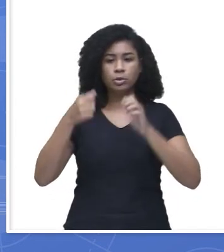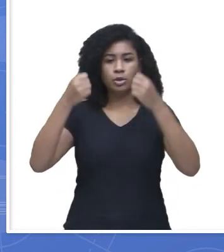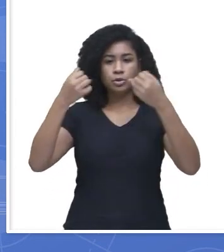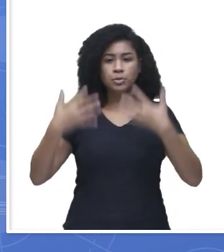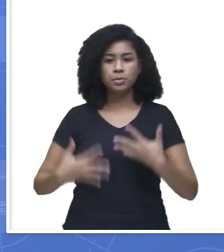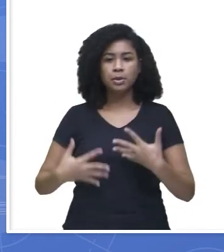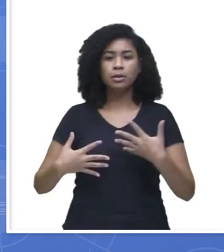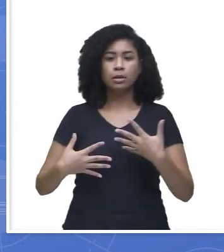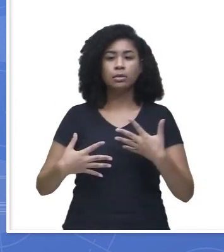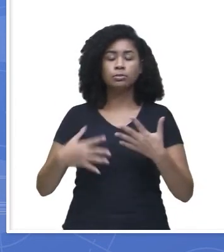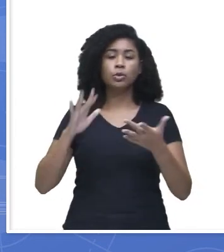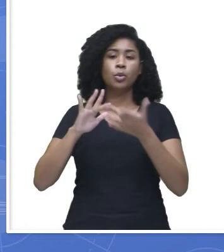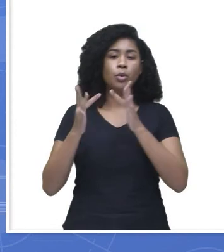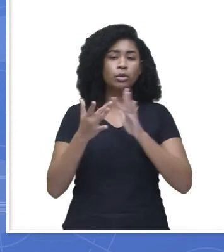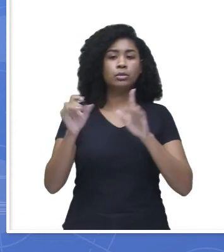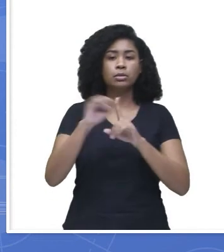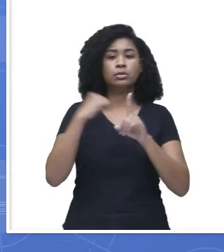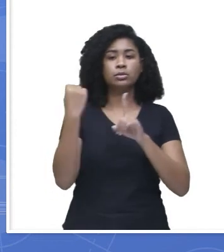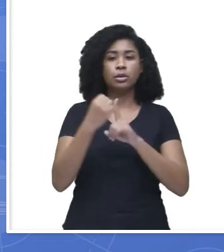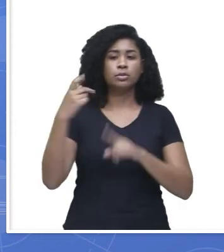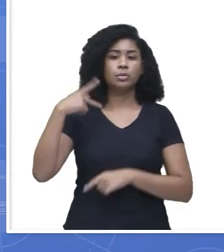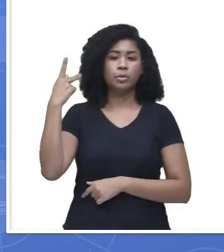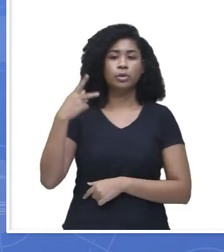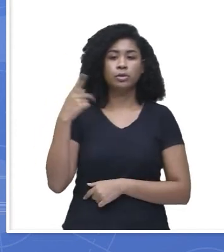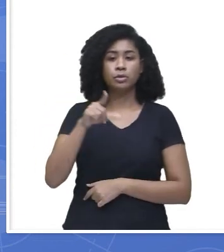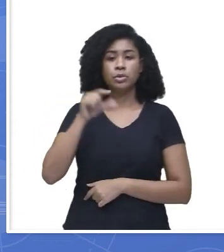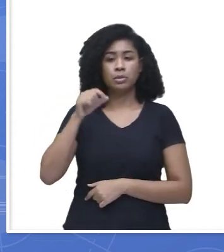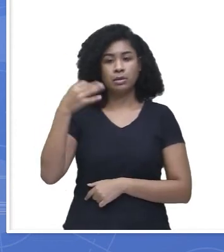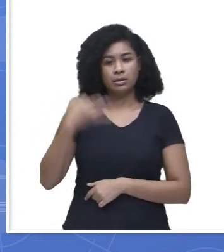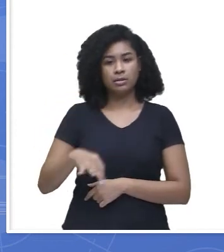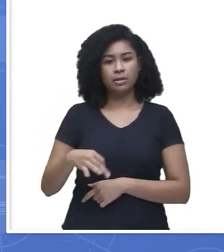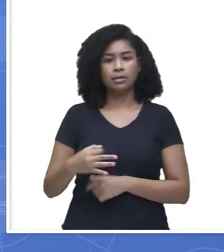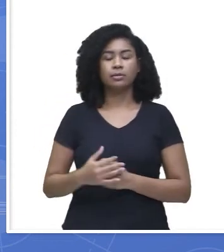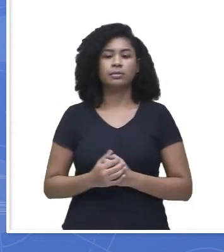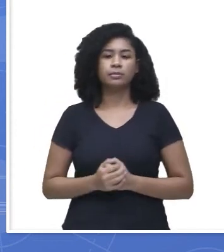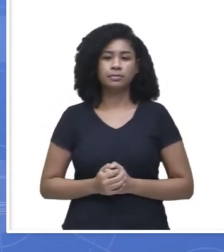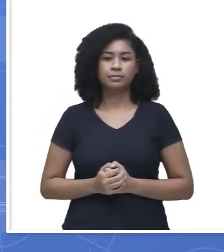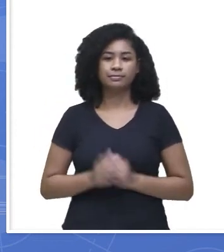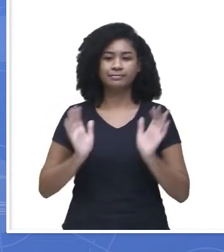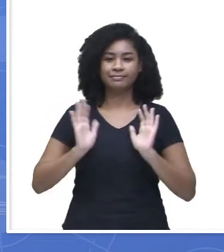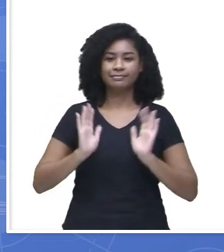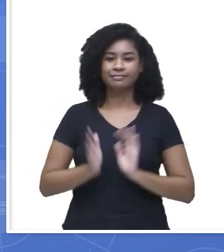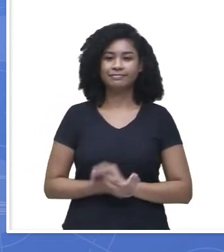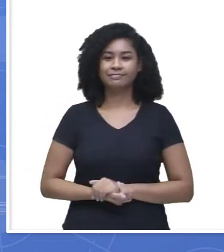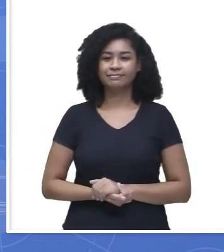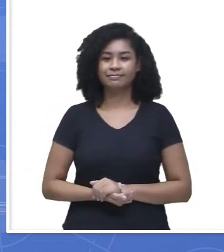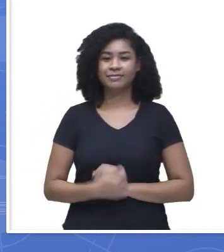contexto sociopolítico e vão marcar aí a alternativa correta. Até daqui a pouco.